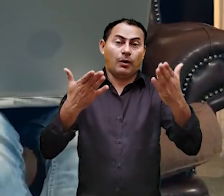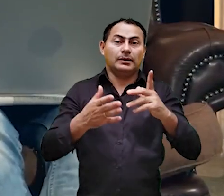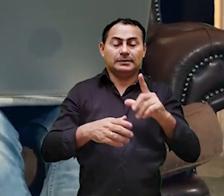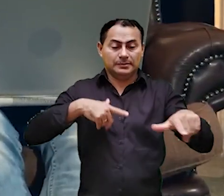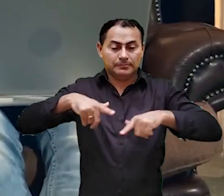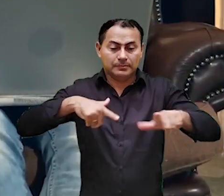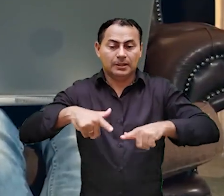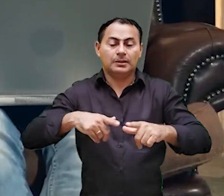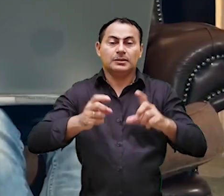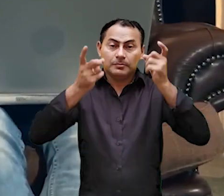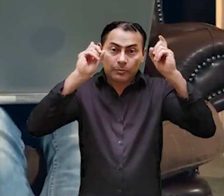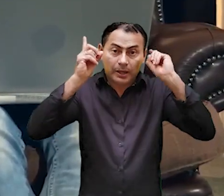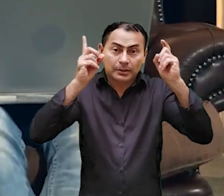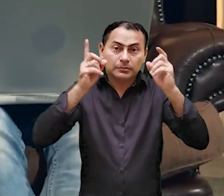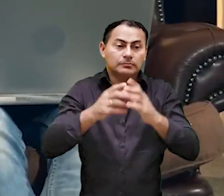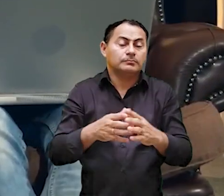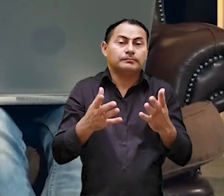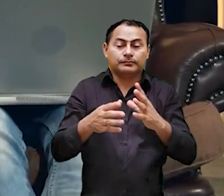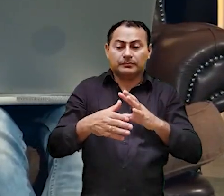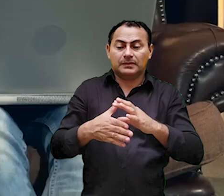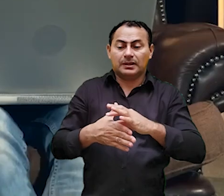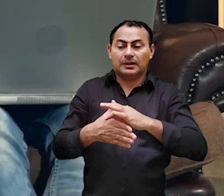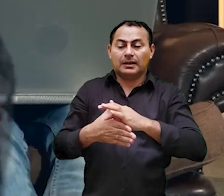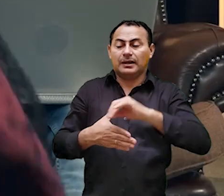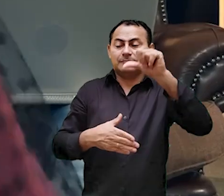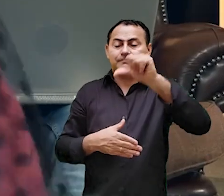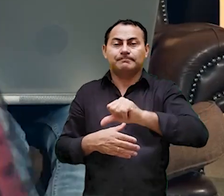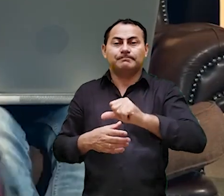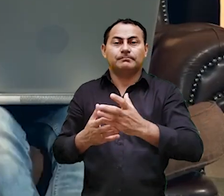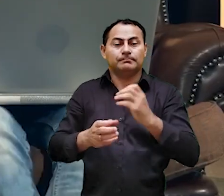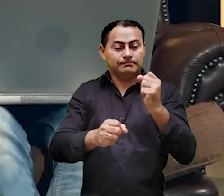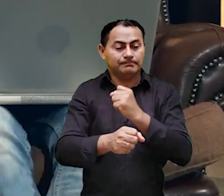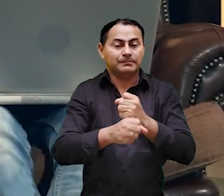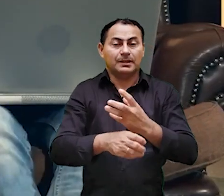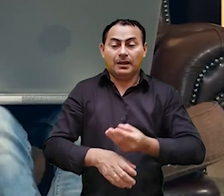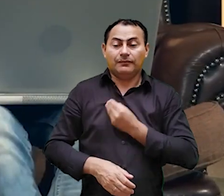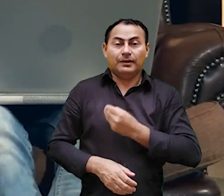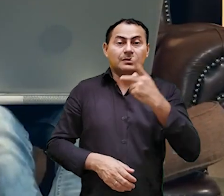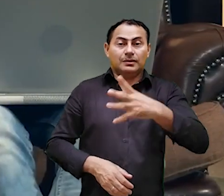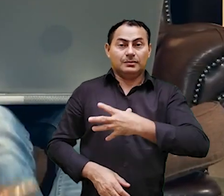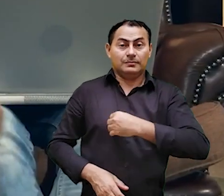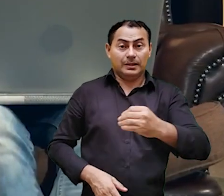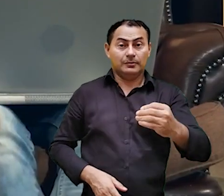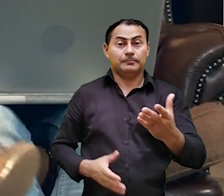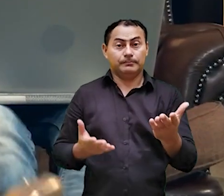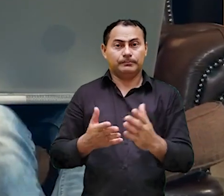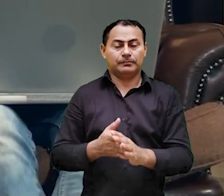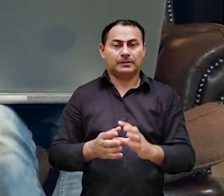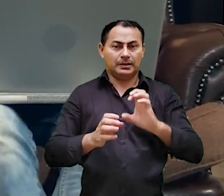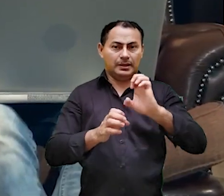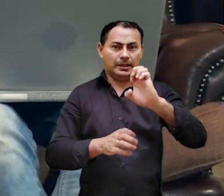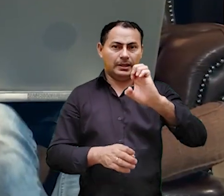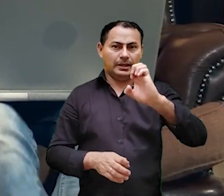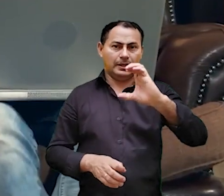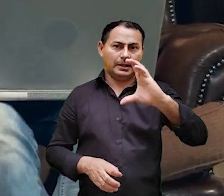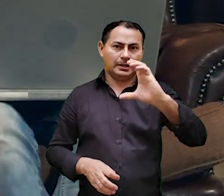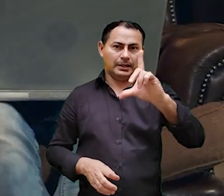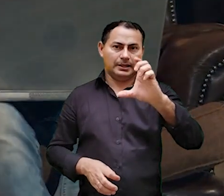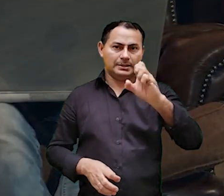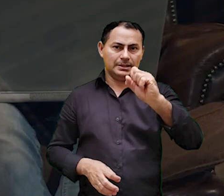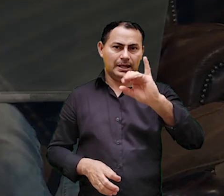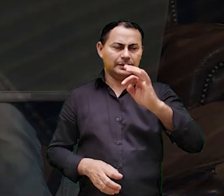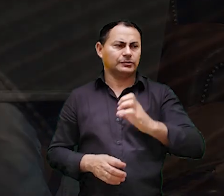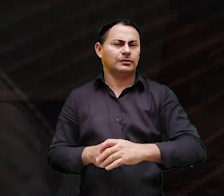e pelas quais tem trabalhado e se preocupado, que acabe negligenciando a construção da vida de seus filhos. Em Eclesiastes,